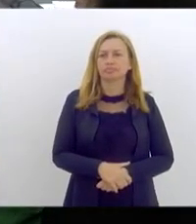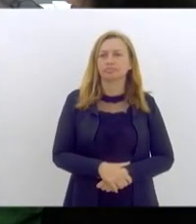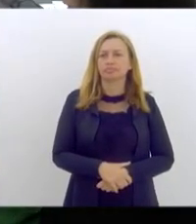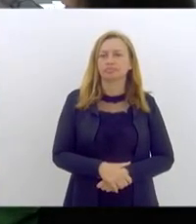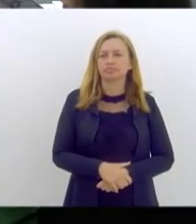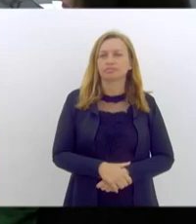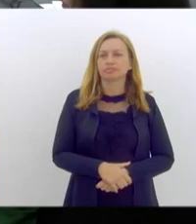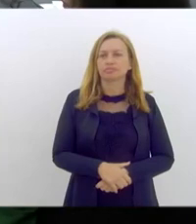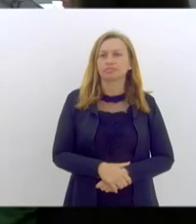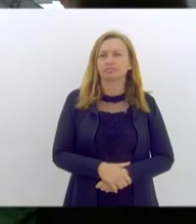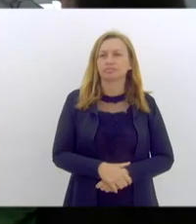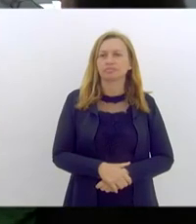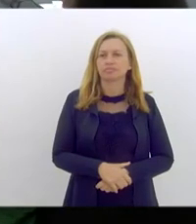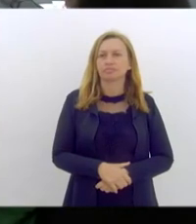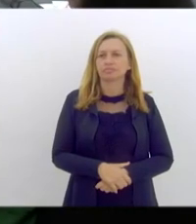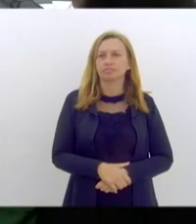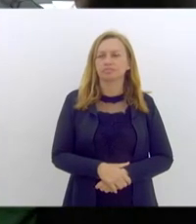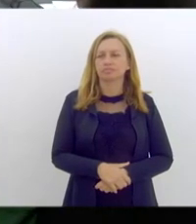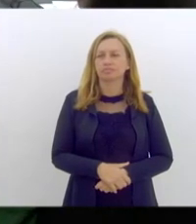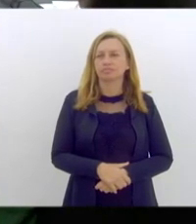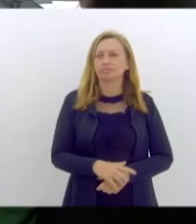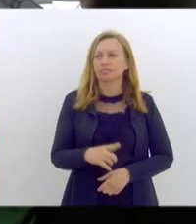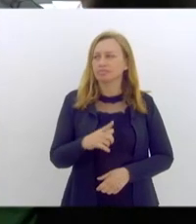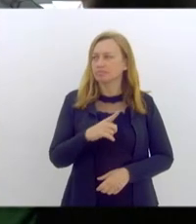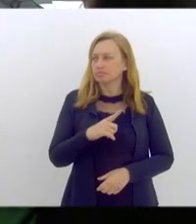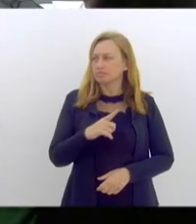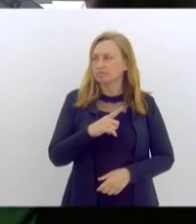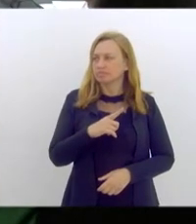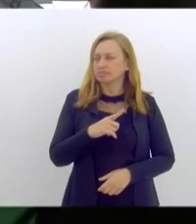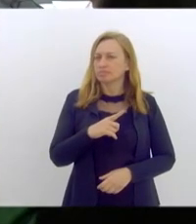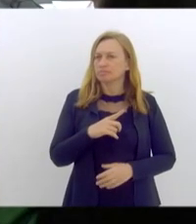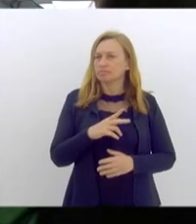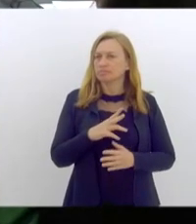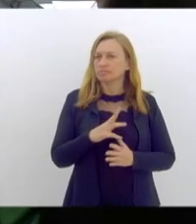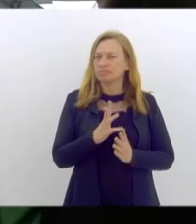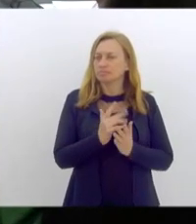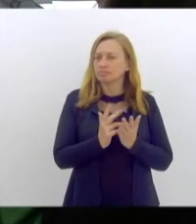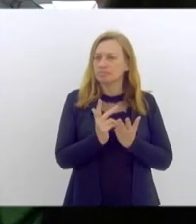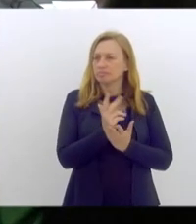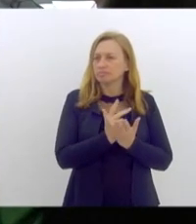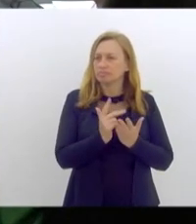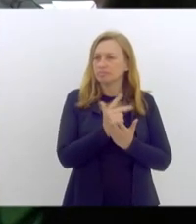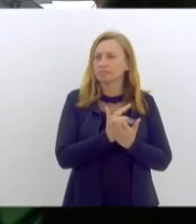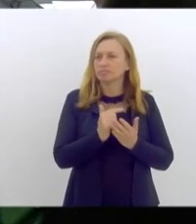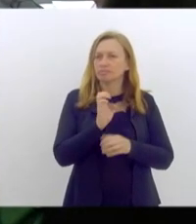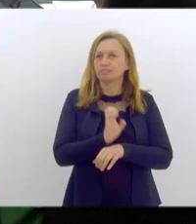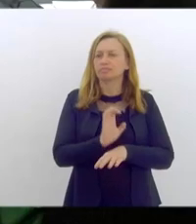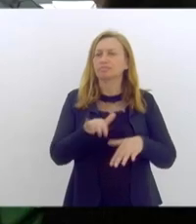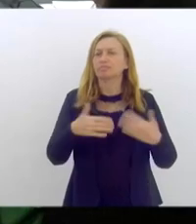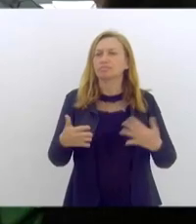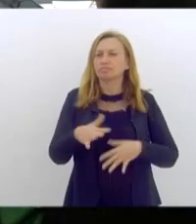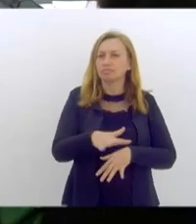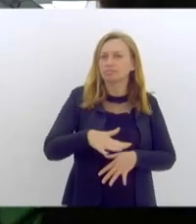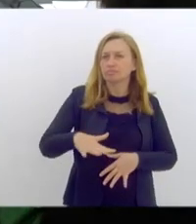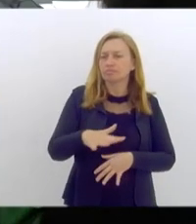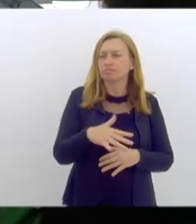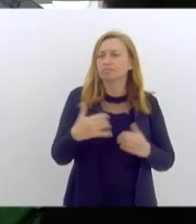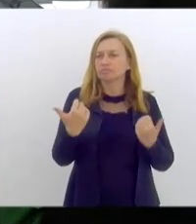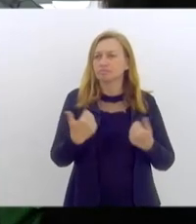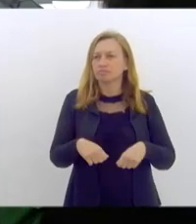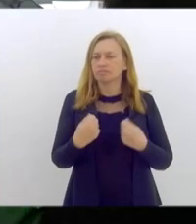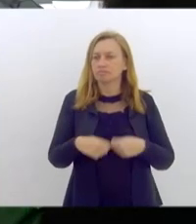é saber da Gerencia se há um instrumento de mapeamento no estado de Quais são as áreas carentes de